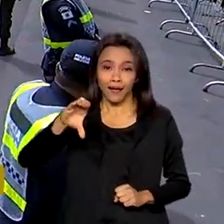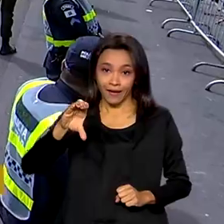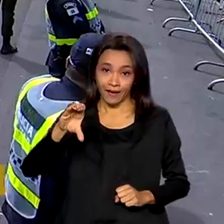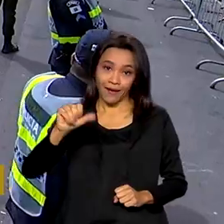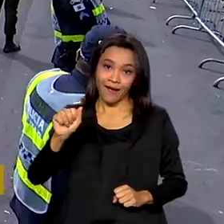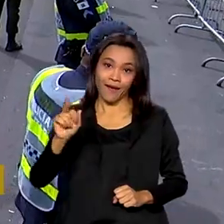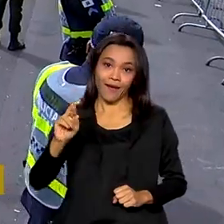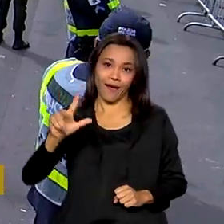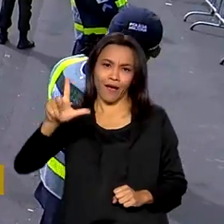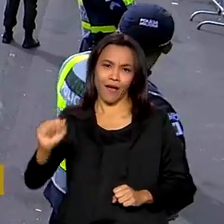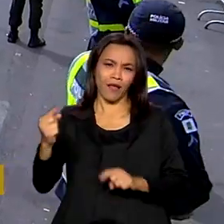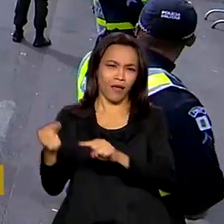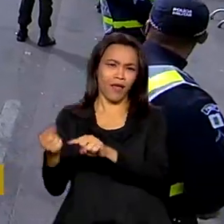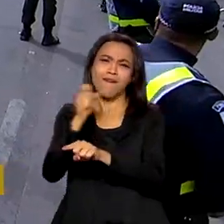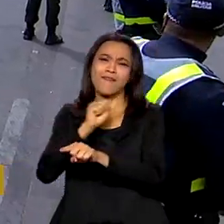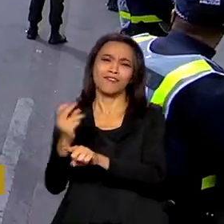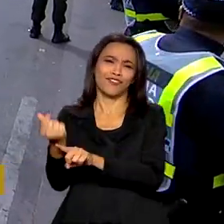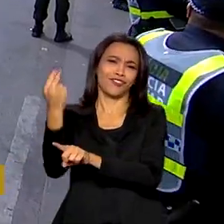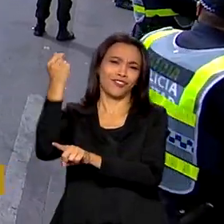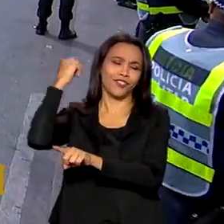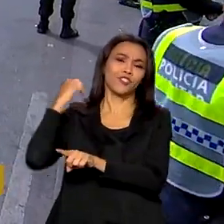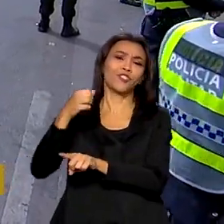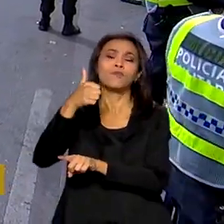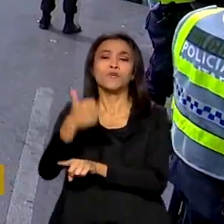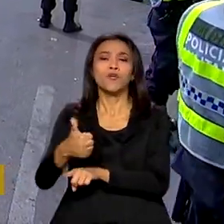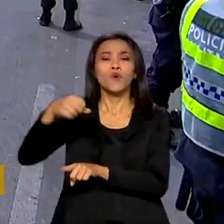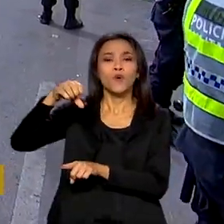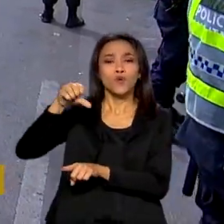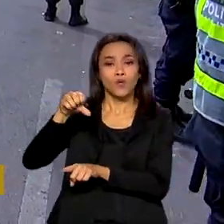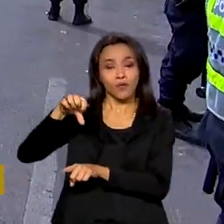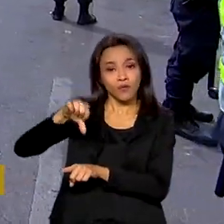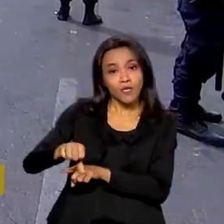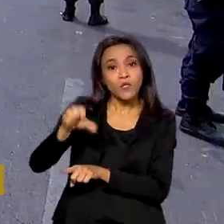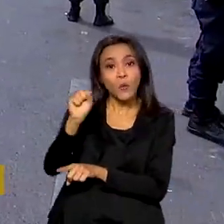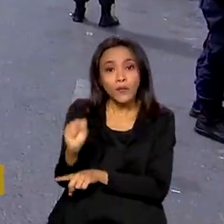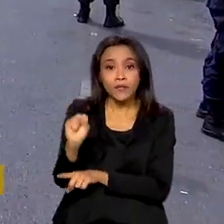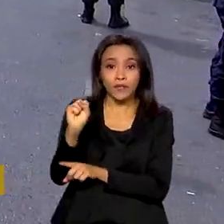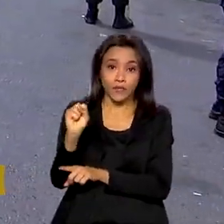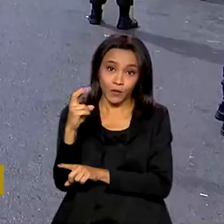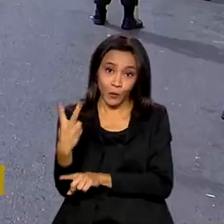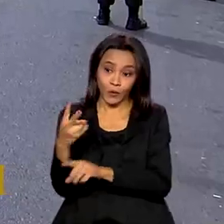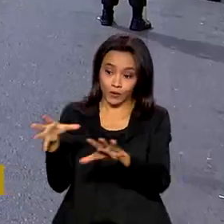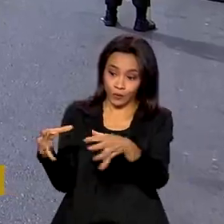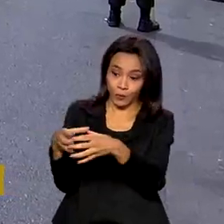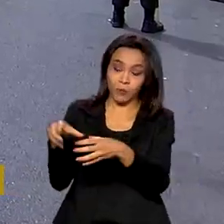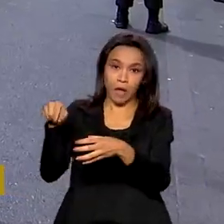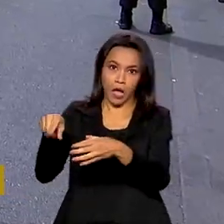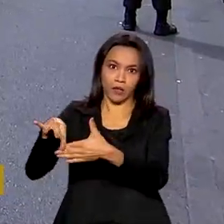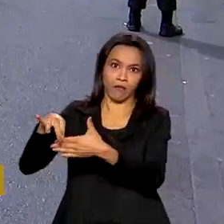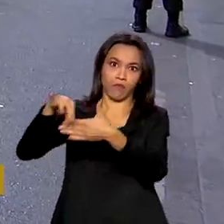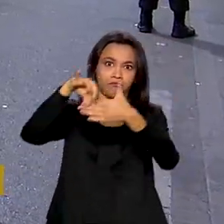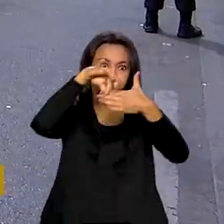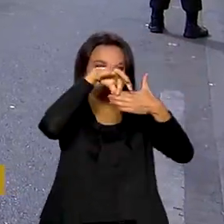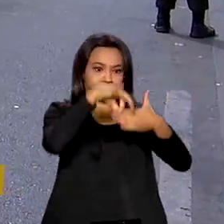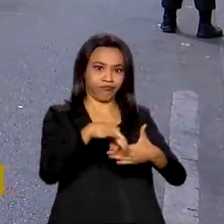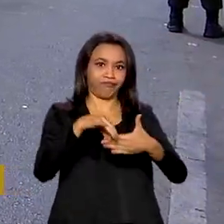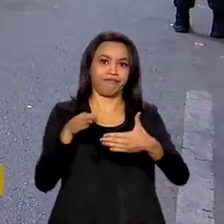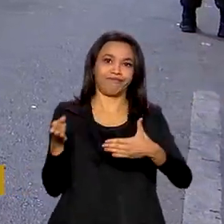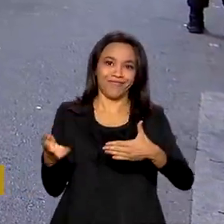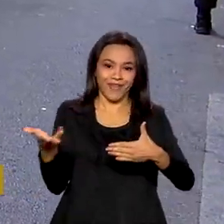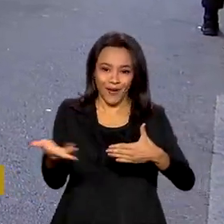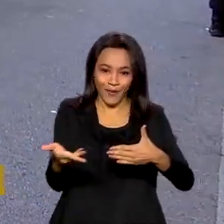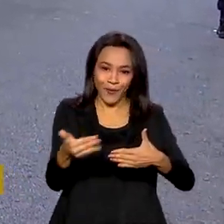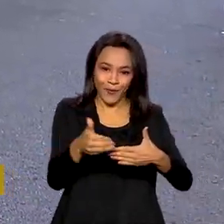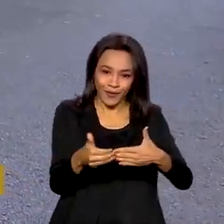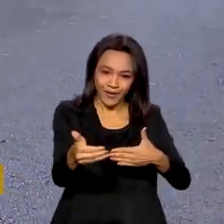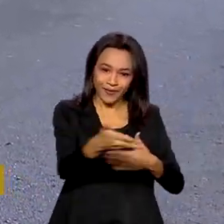de 1982, do Exército. Ela estava compondo o Estado-Maior do desfile. Né, então, e agora o